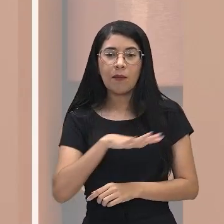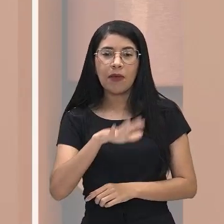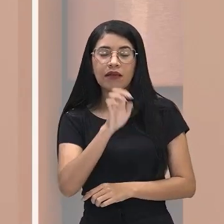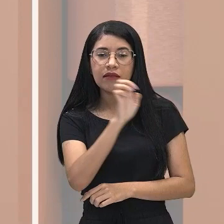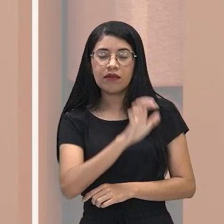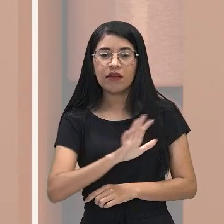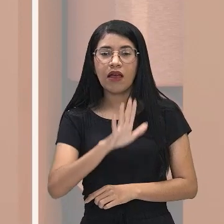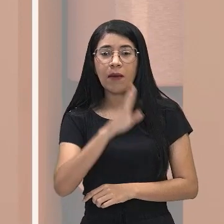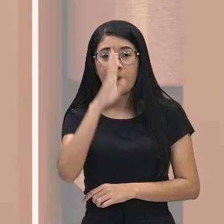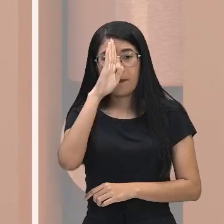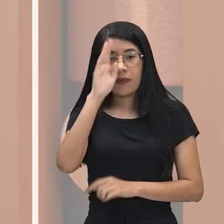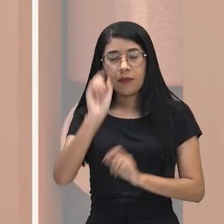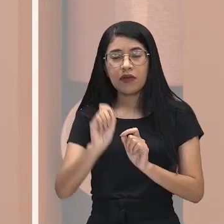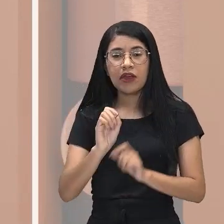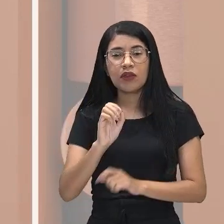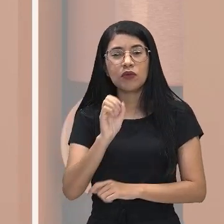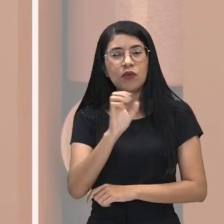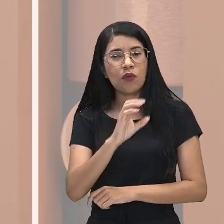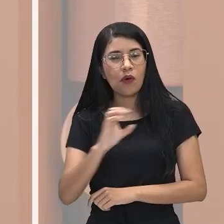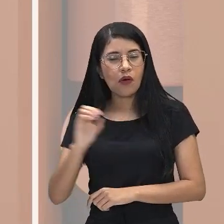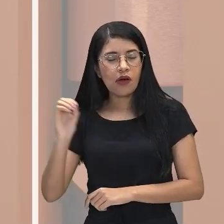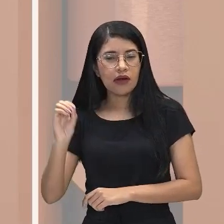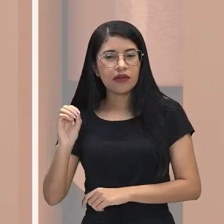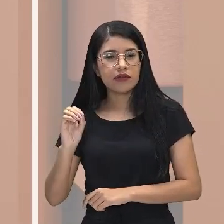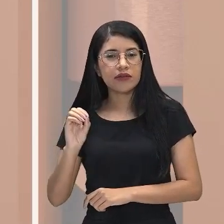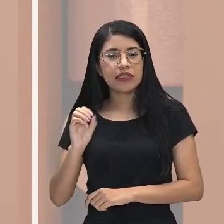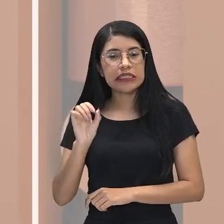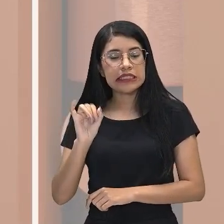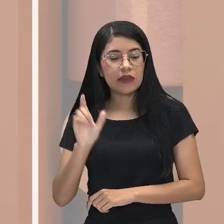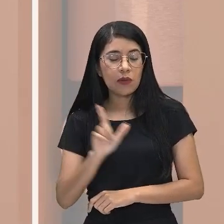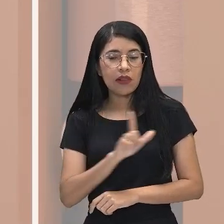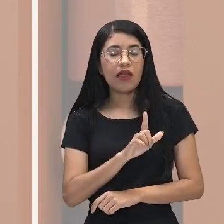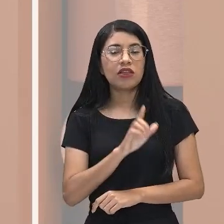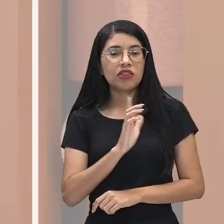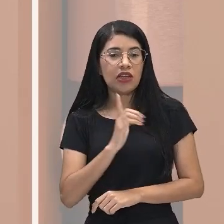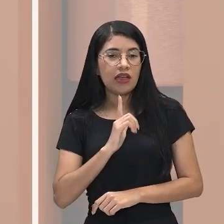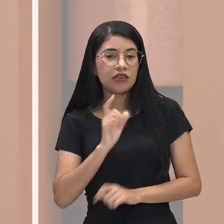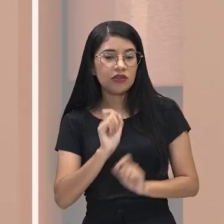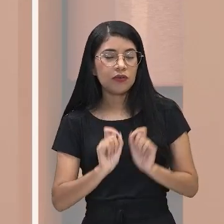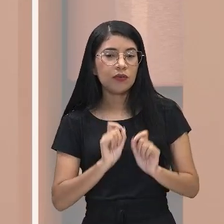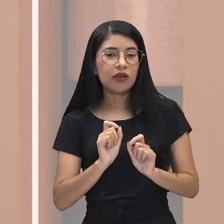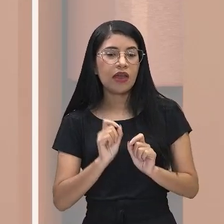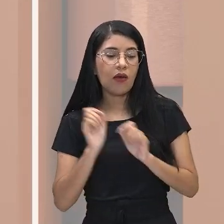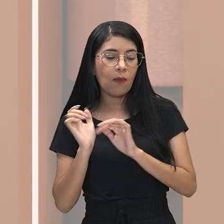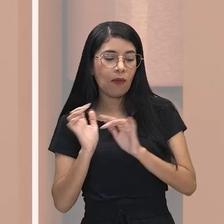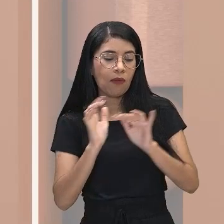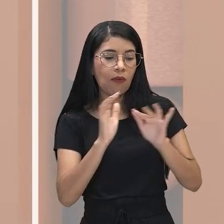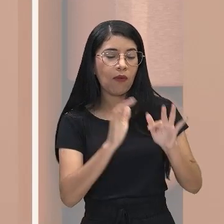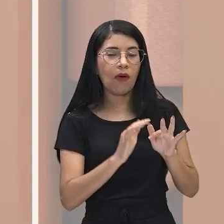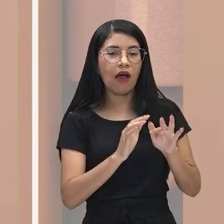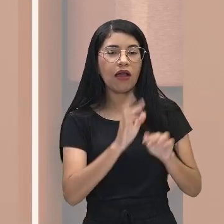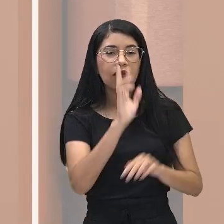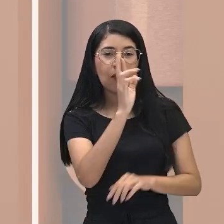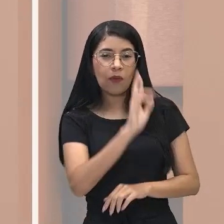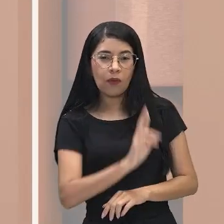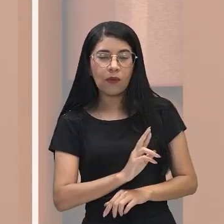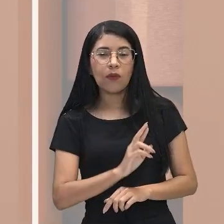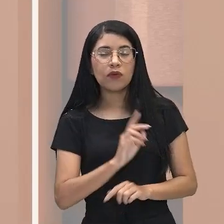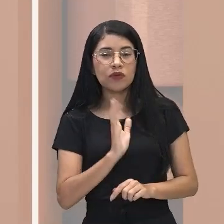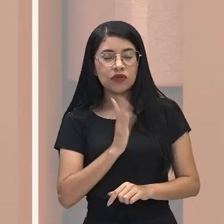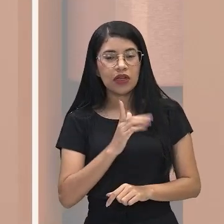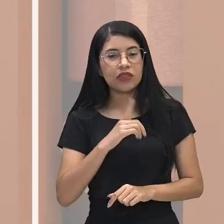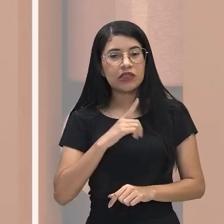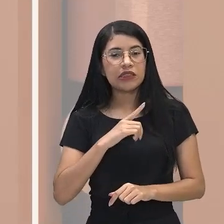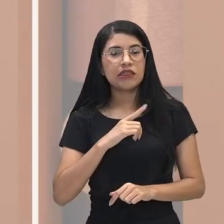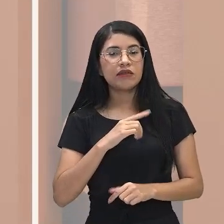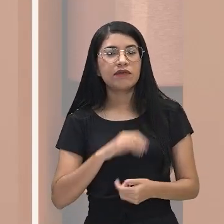do oeste europeu, já que o leste europeu foi ocupado pela União Soviética na guerra contra o nazismo